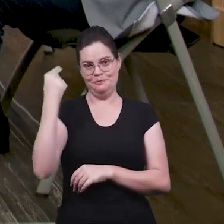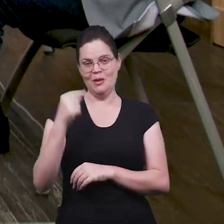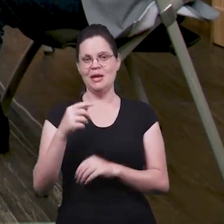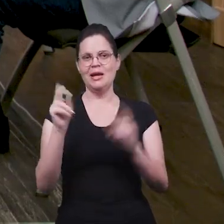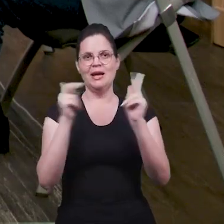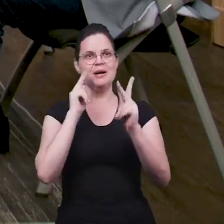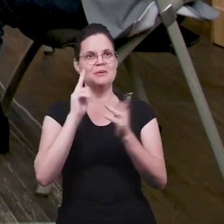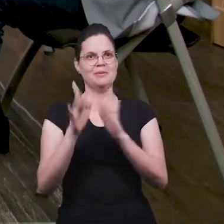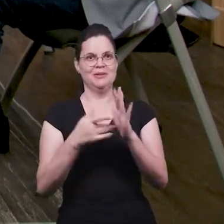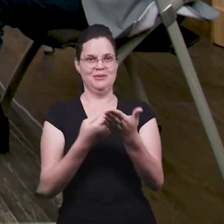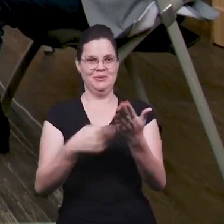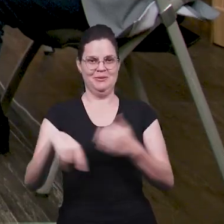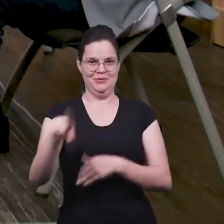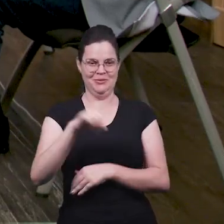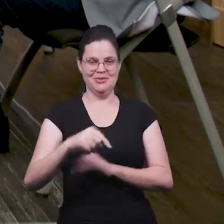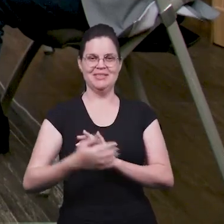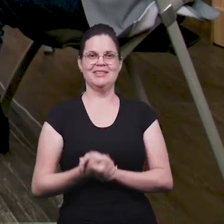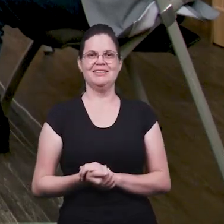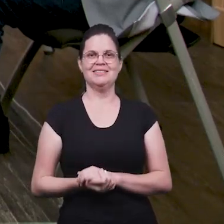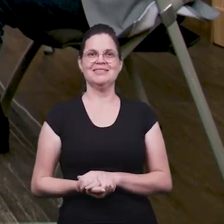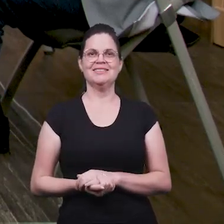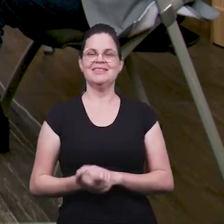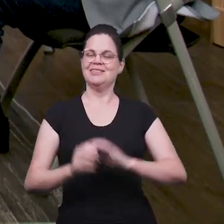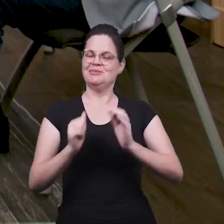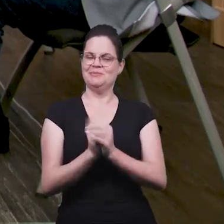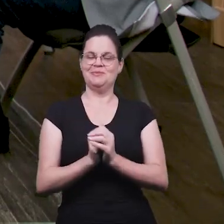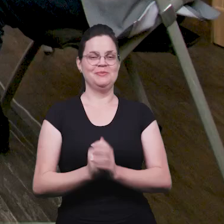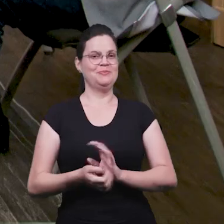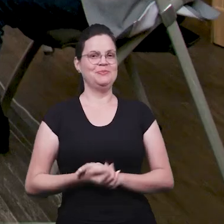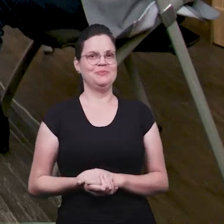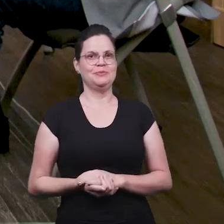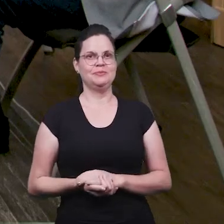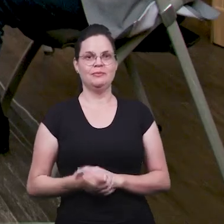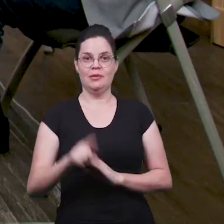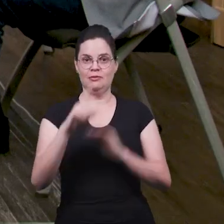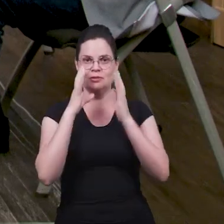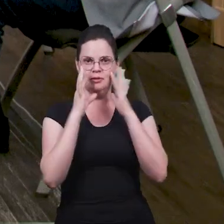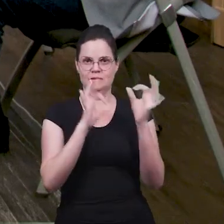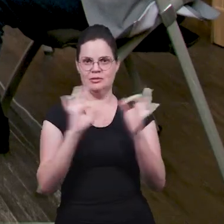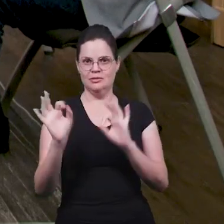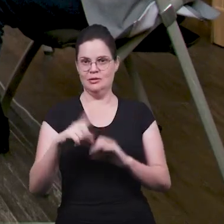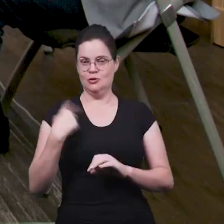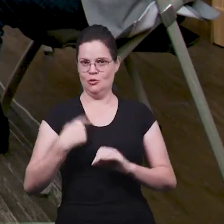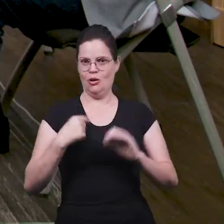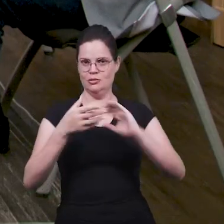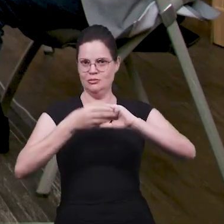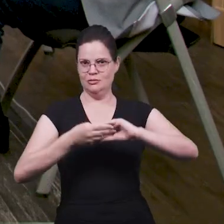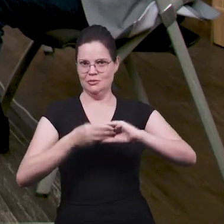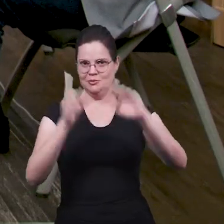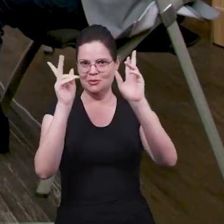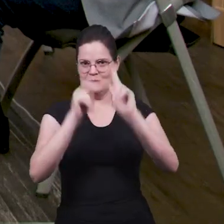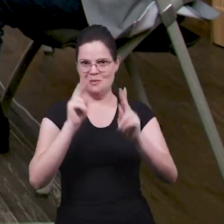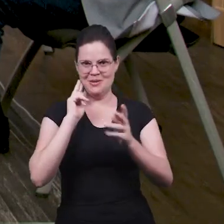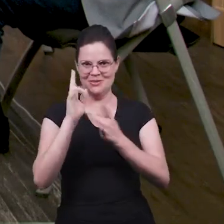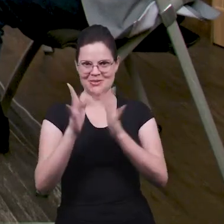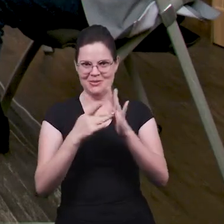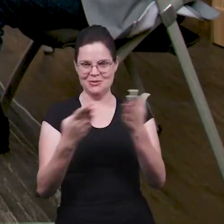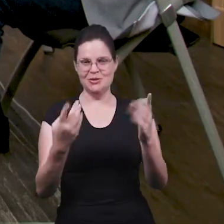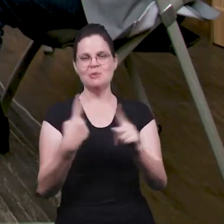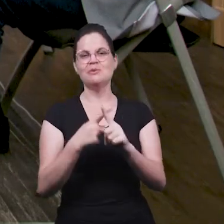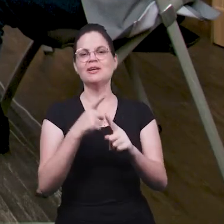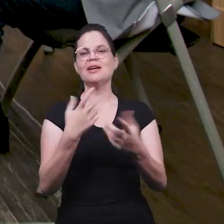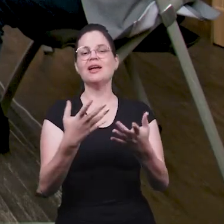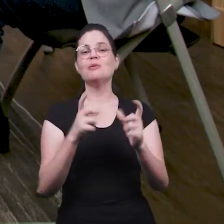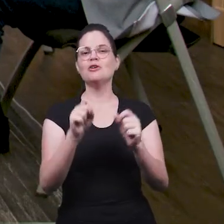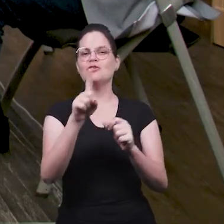Edson Ian, paz do Senhor. Paz do Senhor aos de casa. Muito bem, é isso mesmo. Você viu que todos nós aqui desejamos a você a paz do